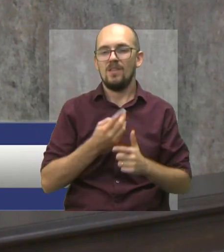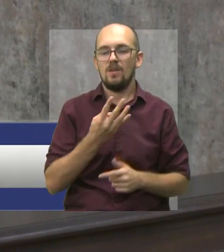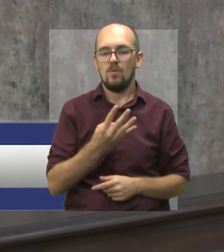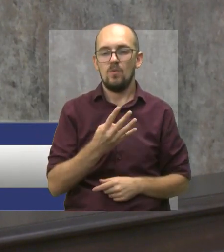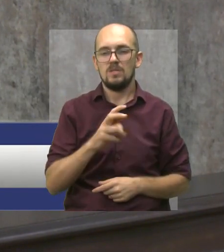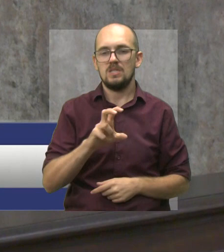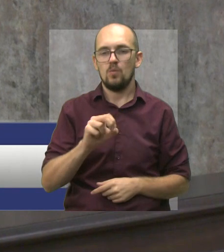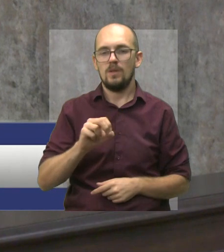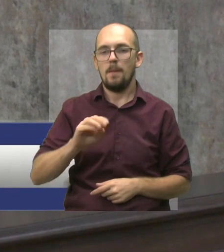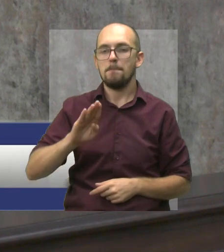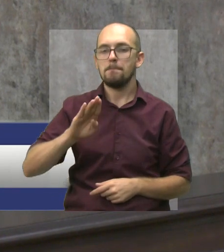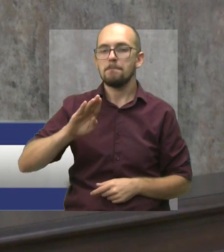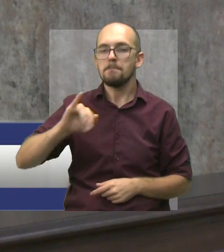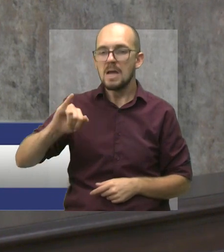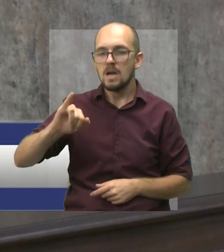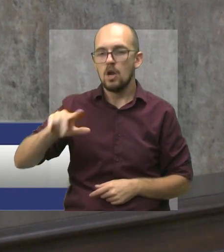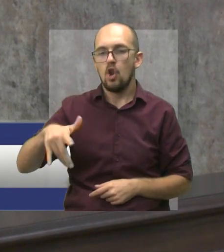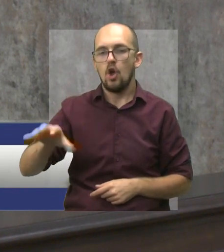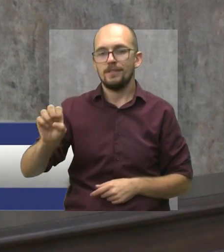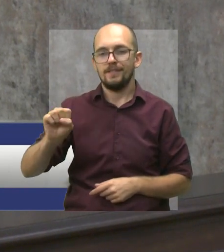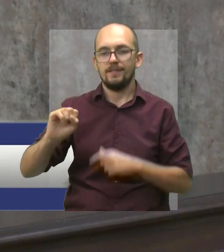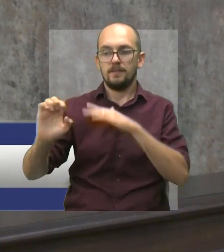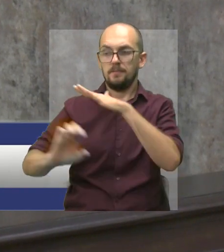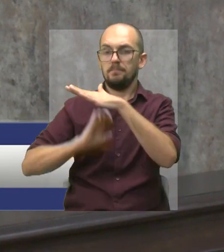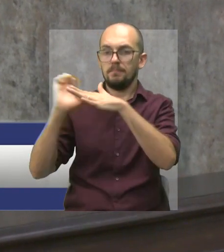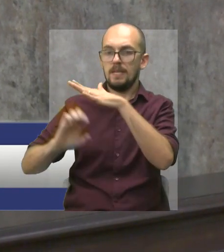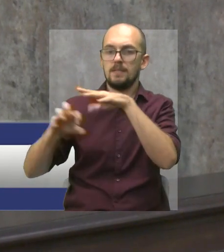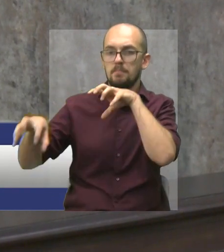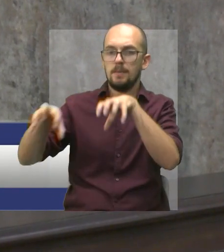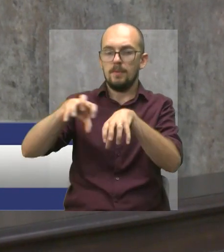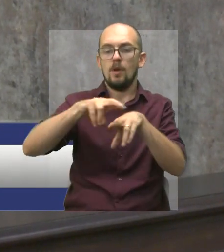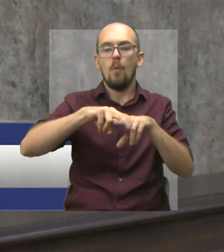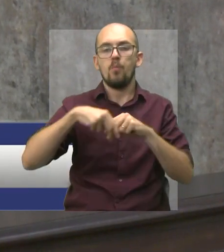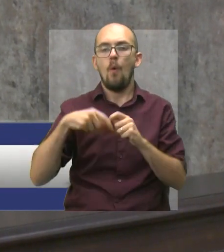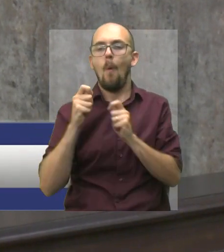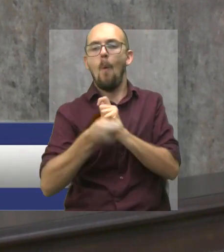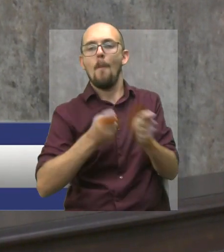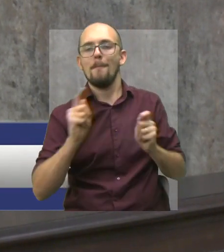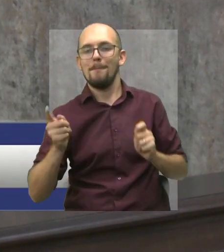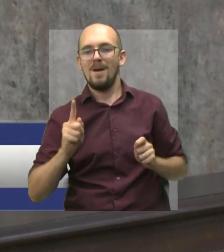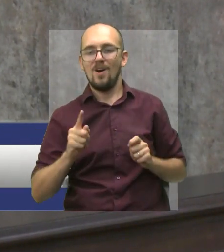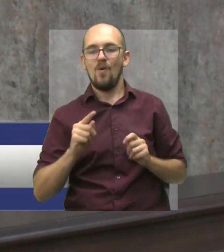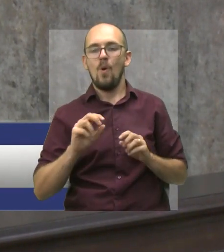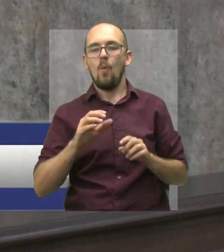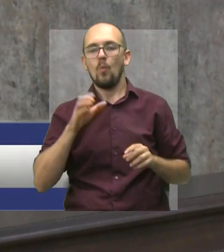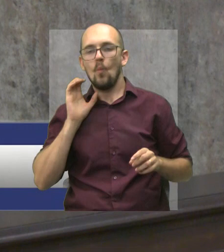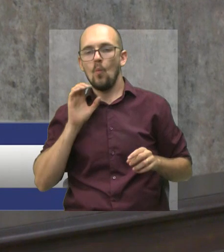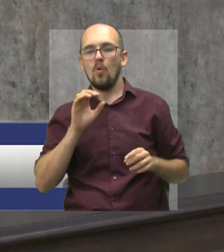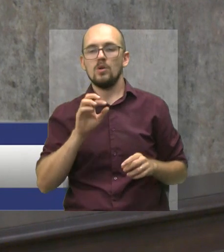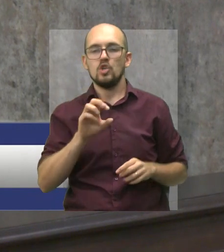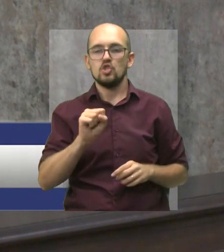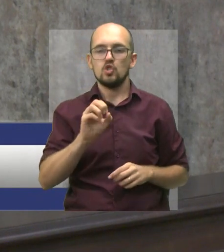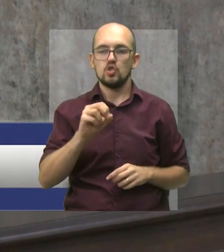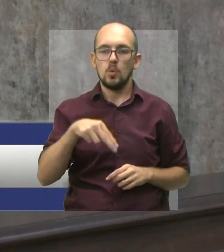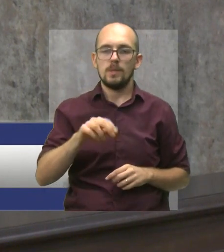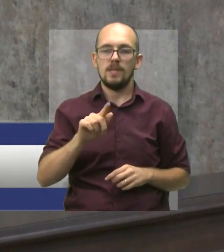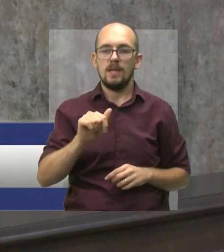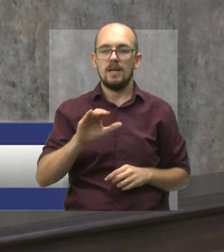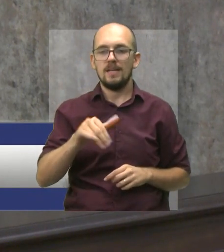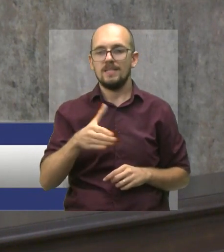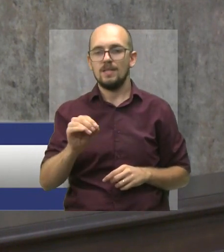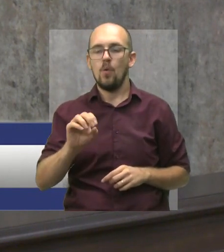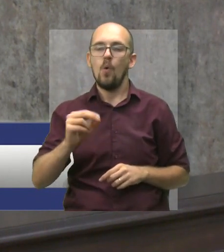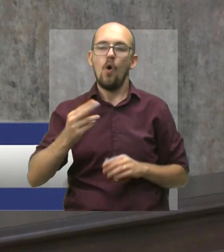450 bilhões de grandes empresas por meio de sonegação e renúncias fiscais? Qual o parecer de